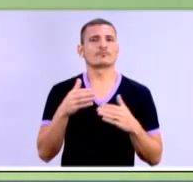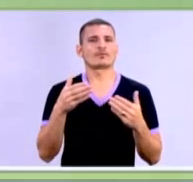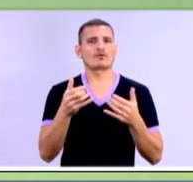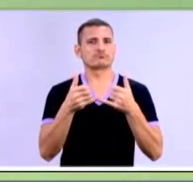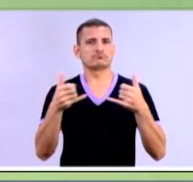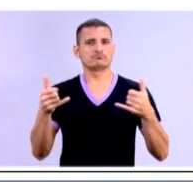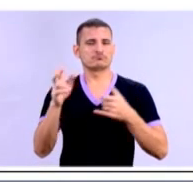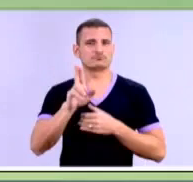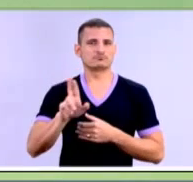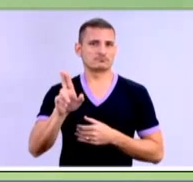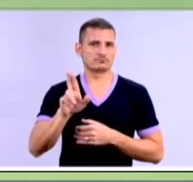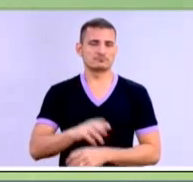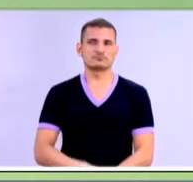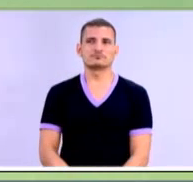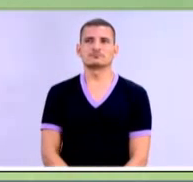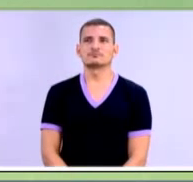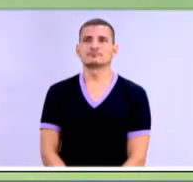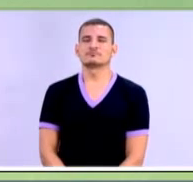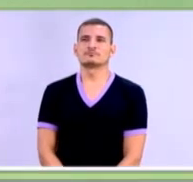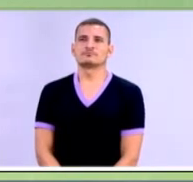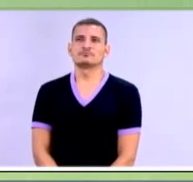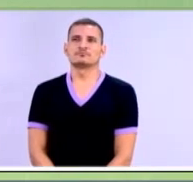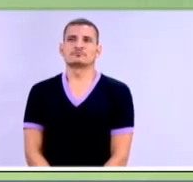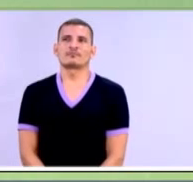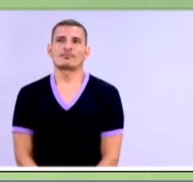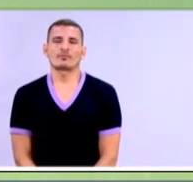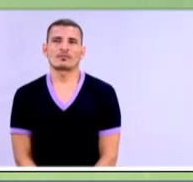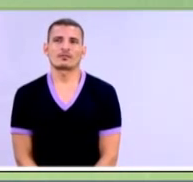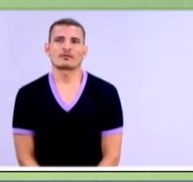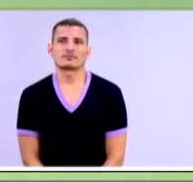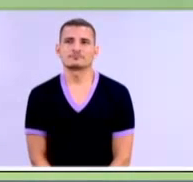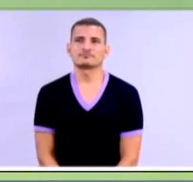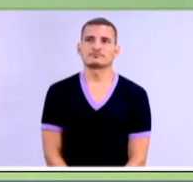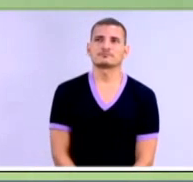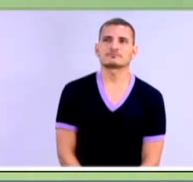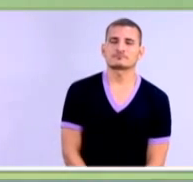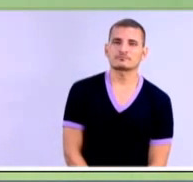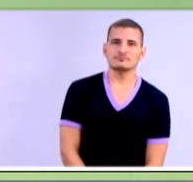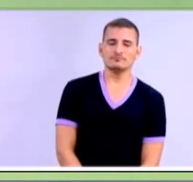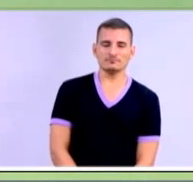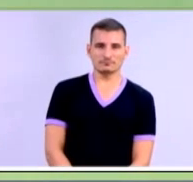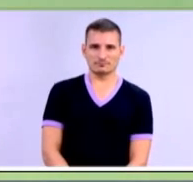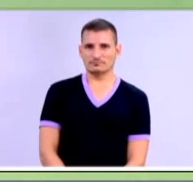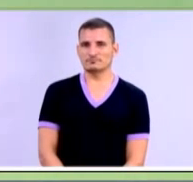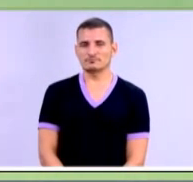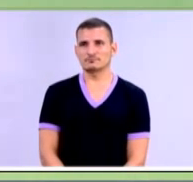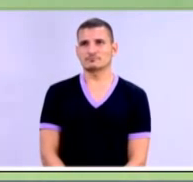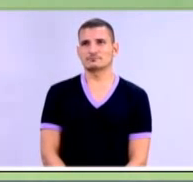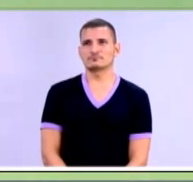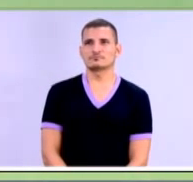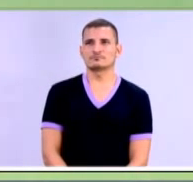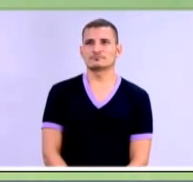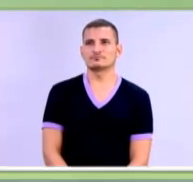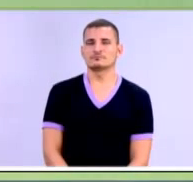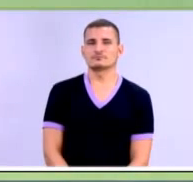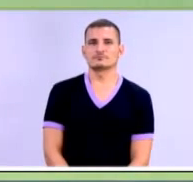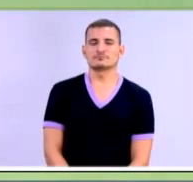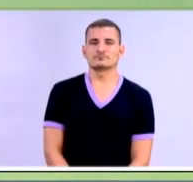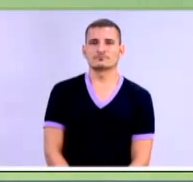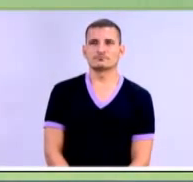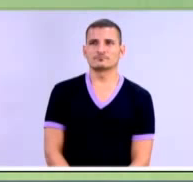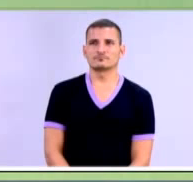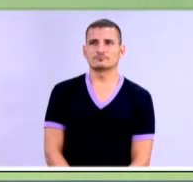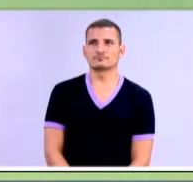físico? Bom, aqui a gente falou, né, dos requisitos, né? E para ser